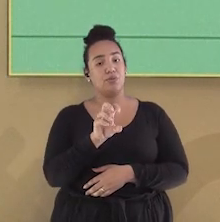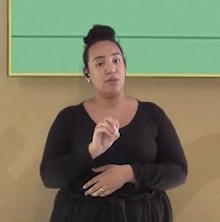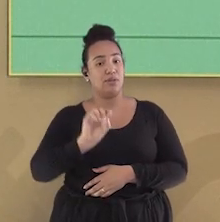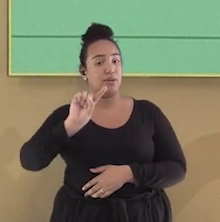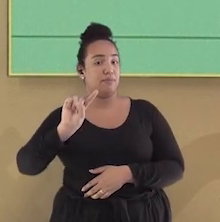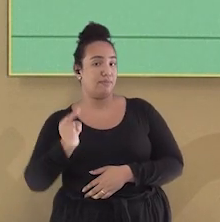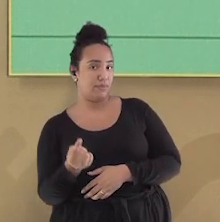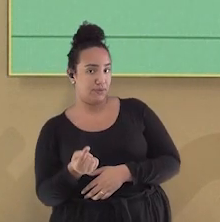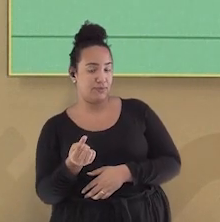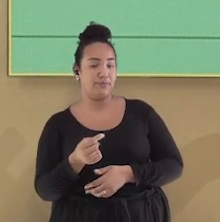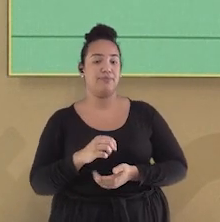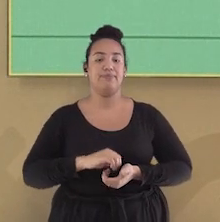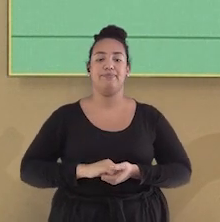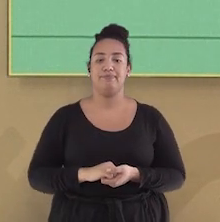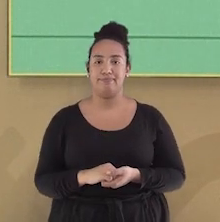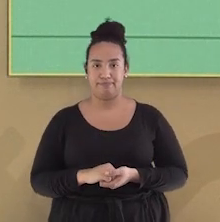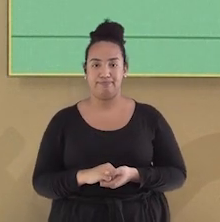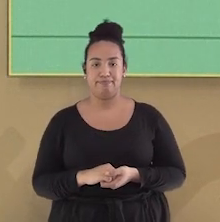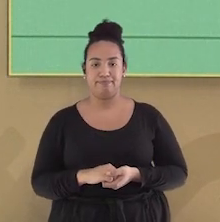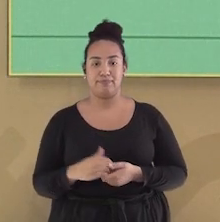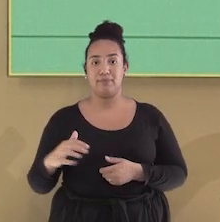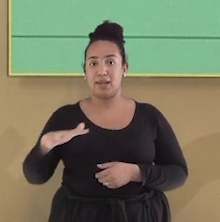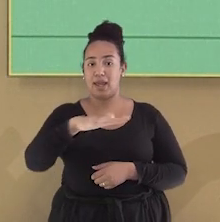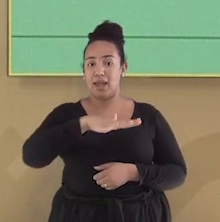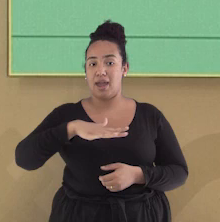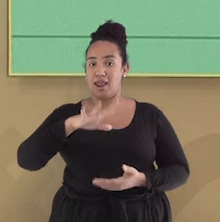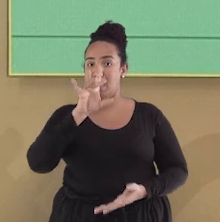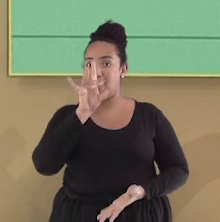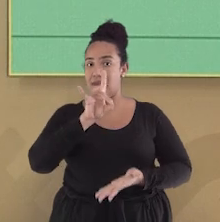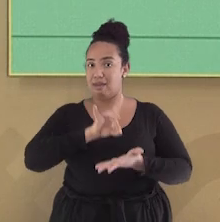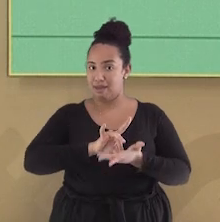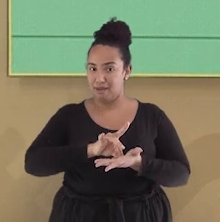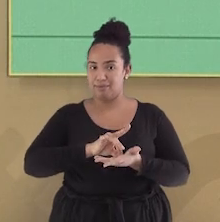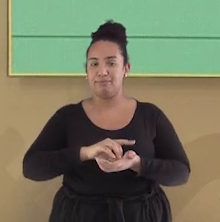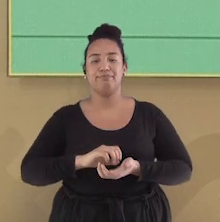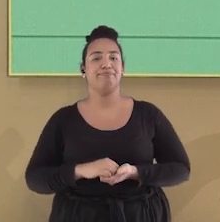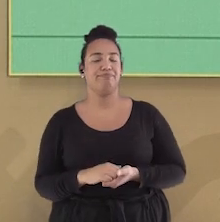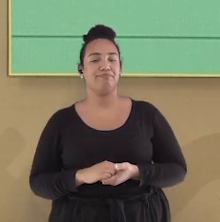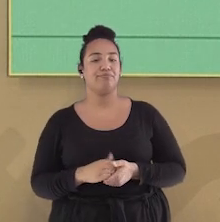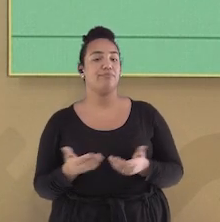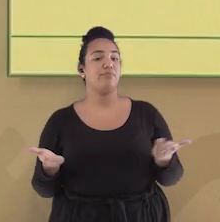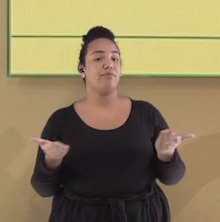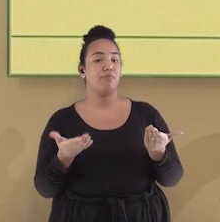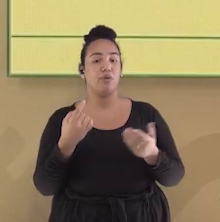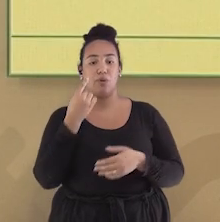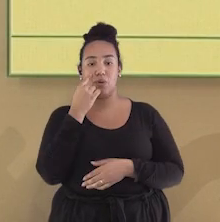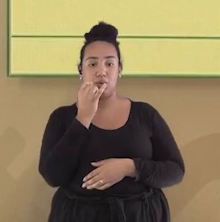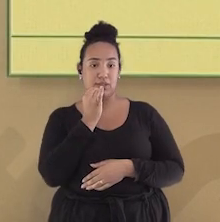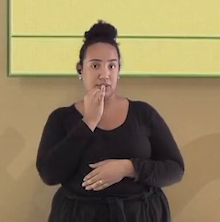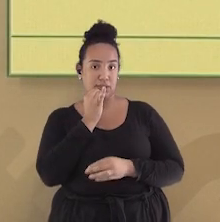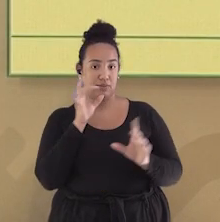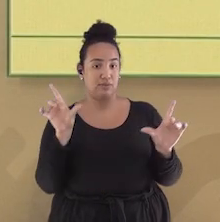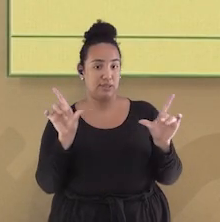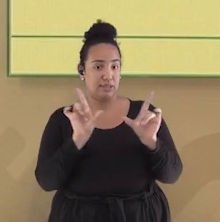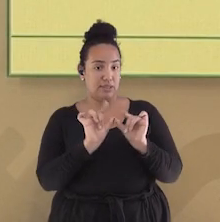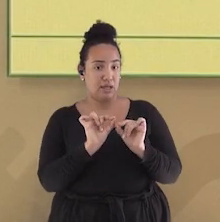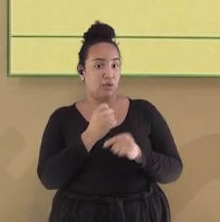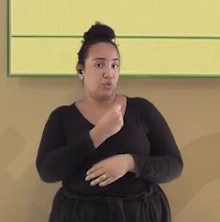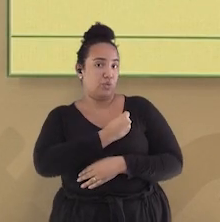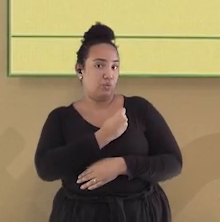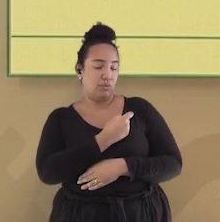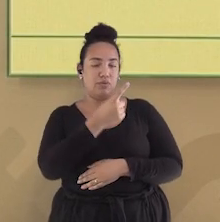centímetros. Então, a nossa opção é a opção A, a área real. E agora, um exemplo com a escala